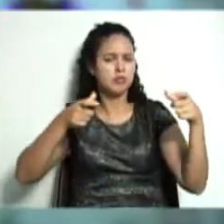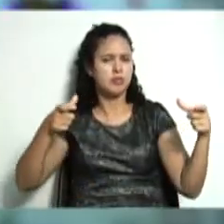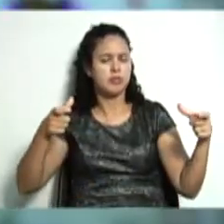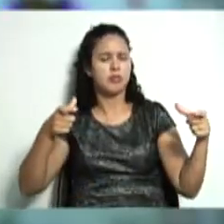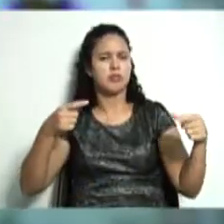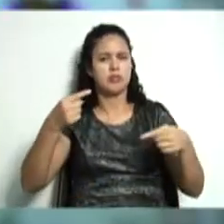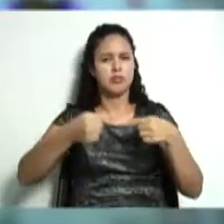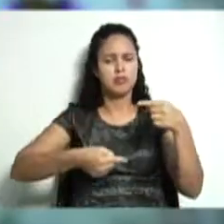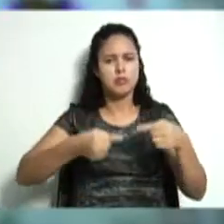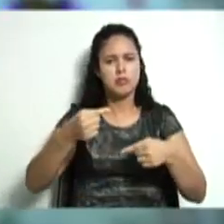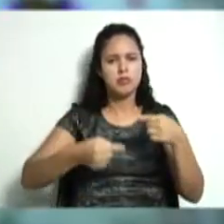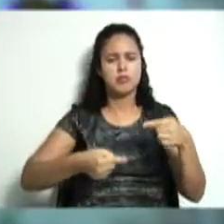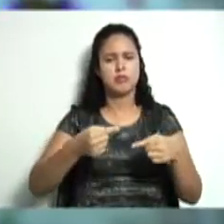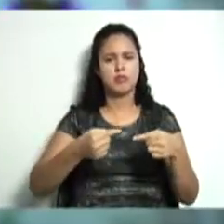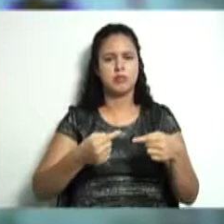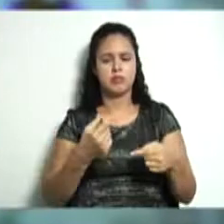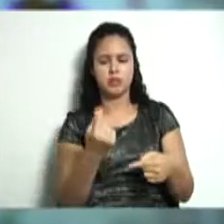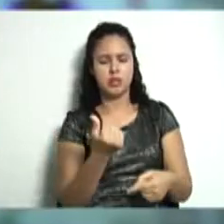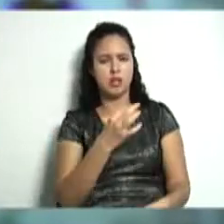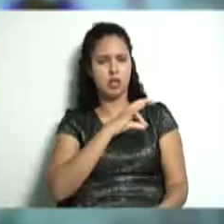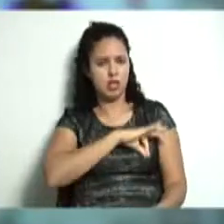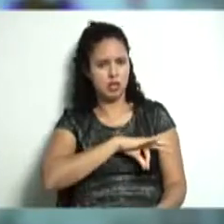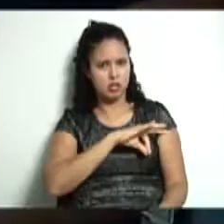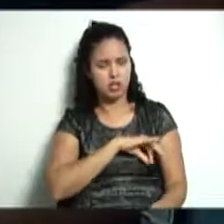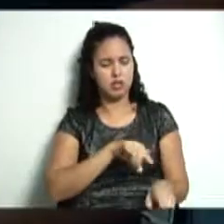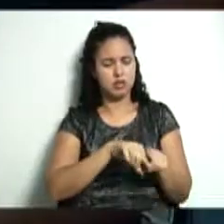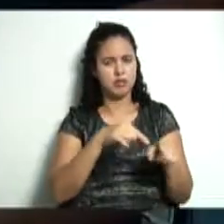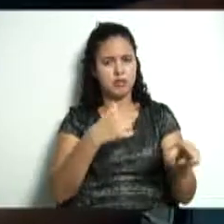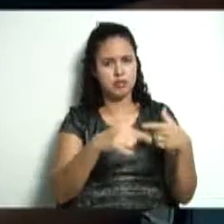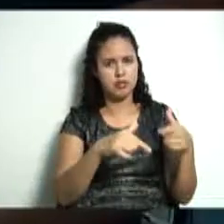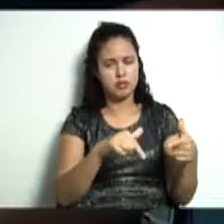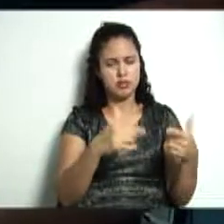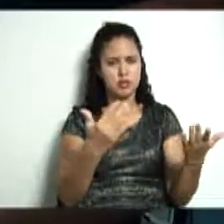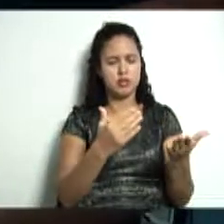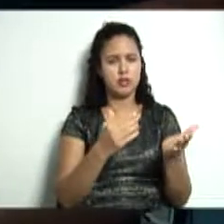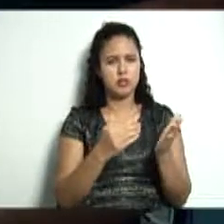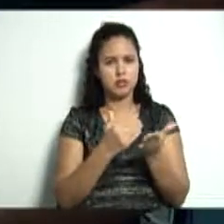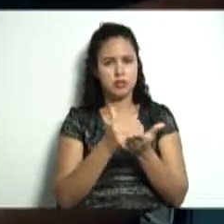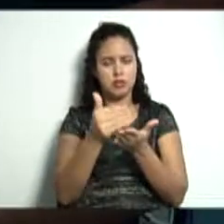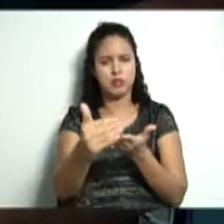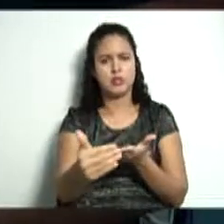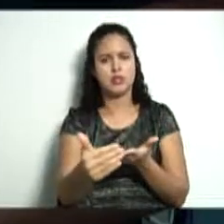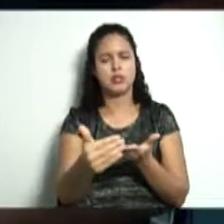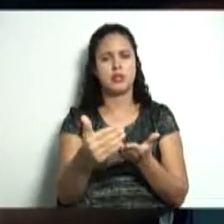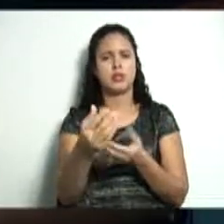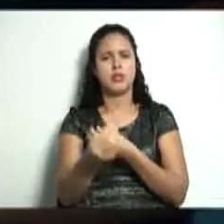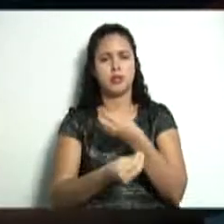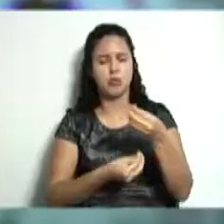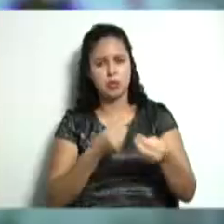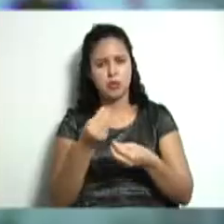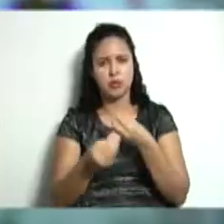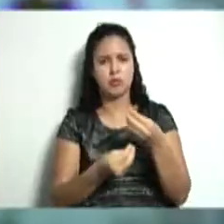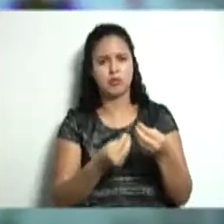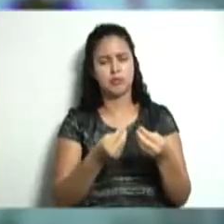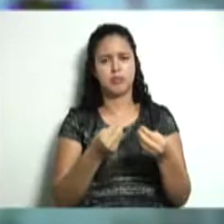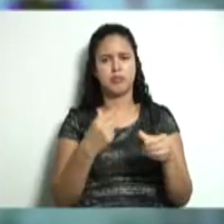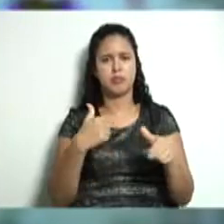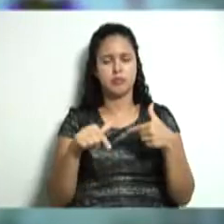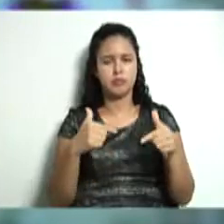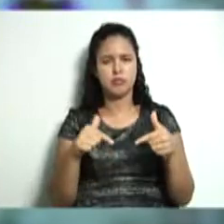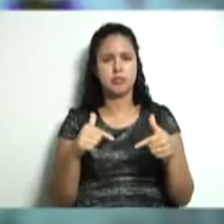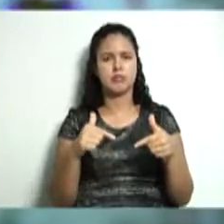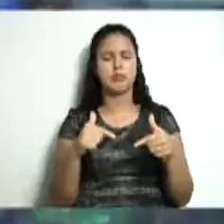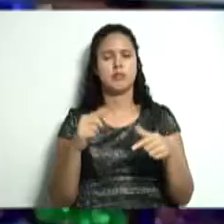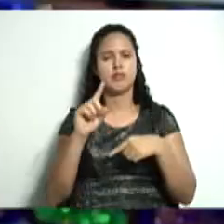competitividade e melhorem a sua renda ou a condição de trabalho. E quem vai conversar sobre esse assunto, sobre as vantagens e benefícios de